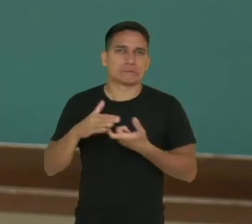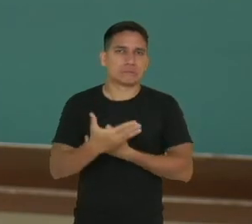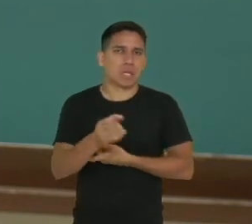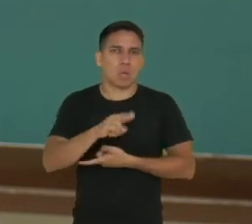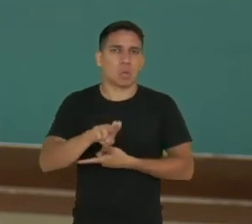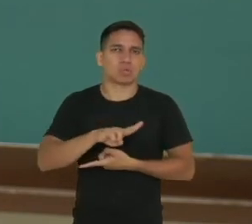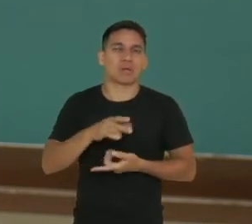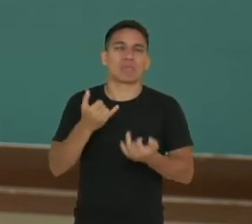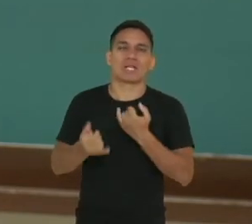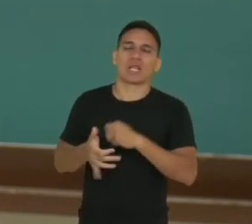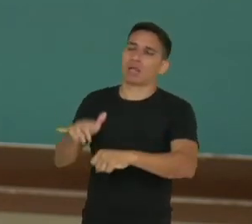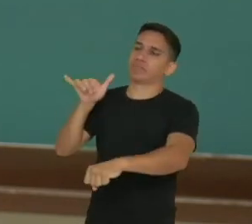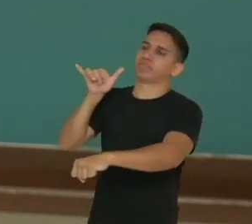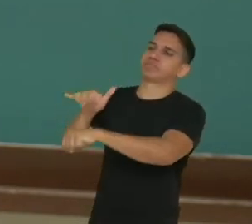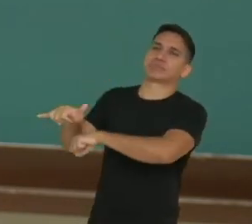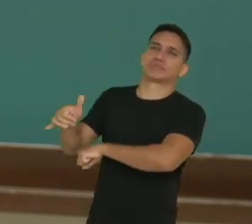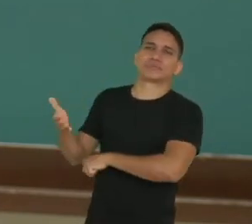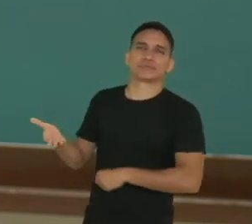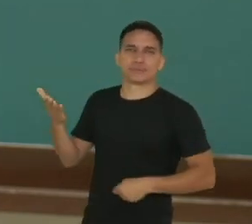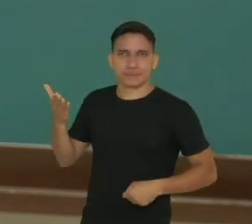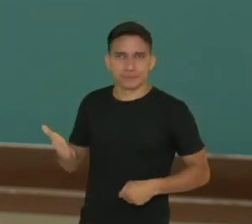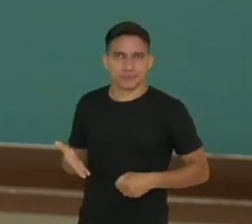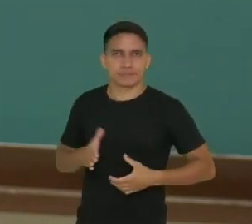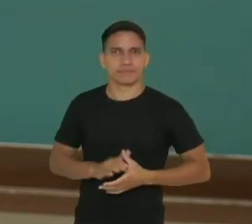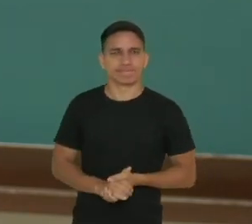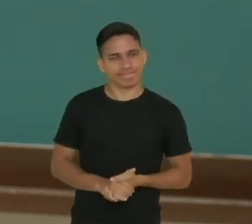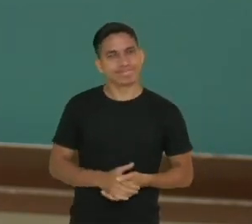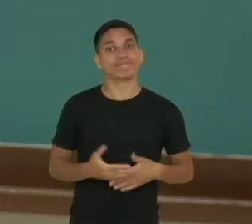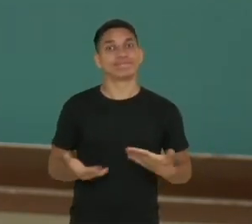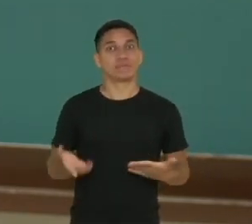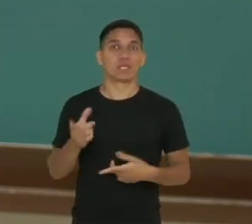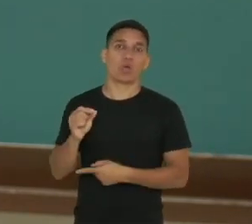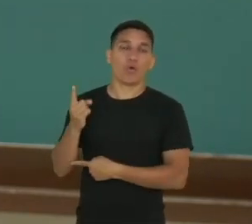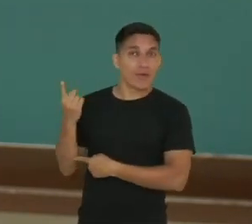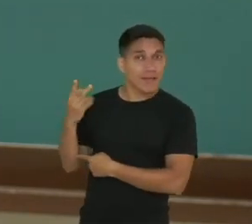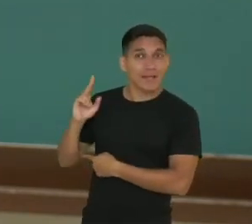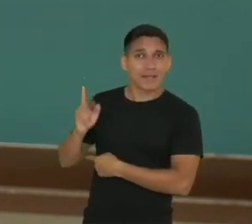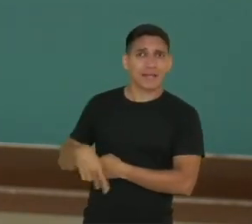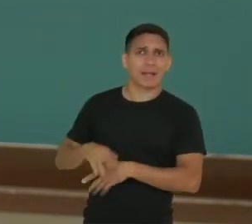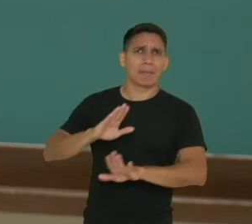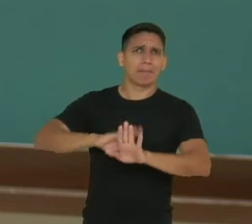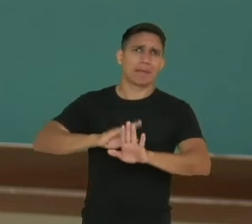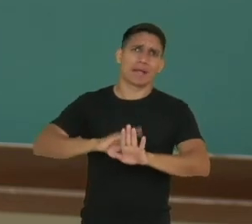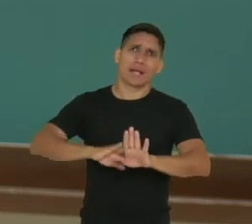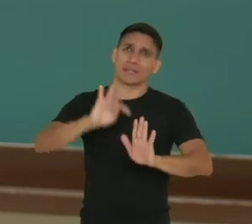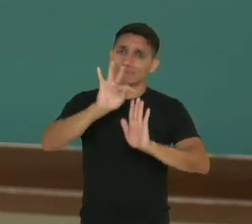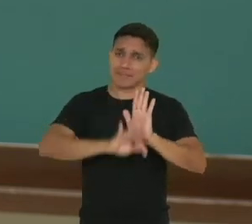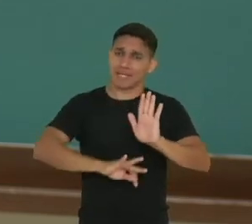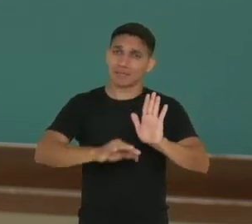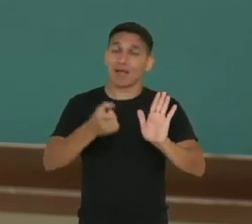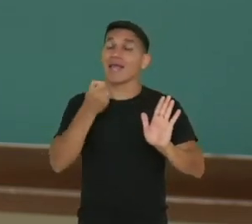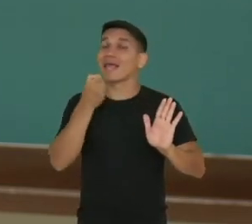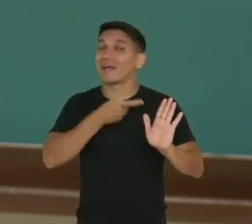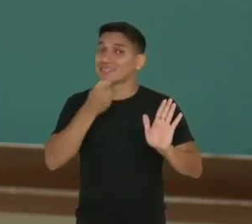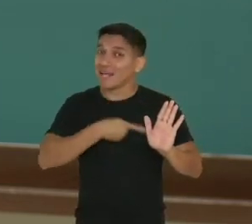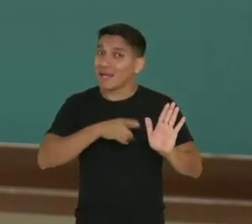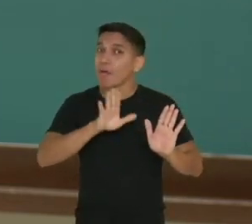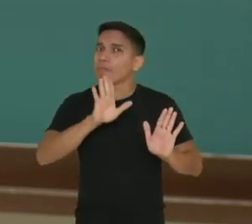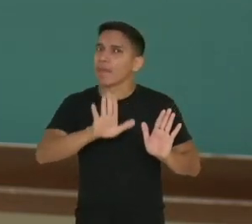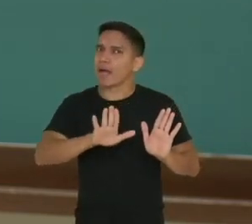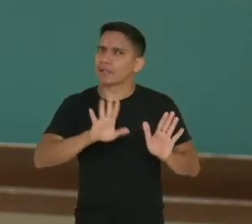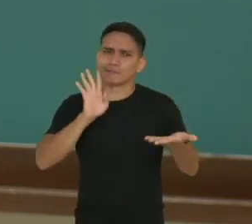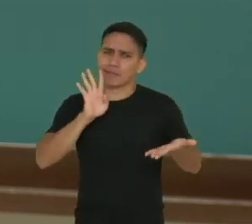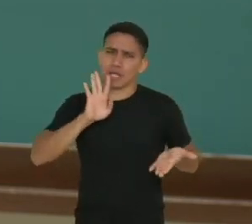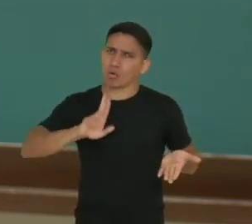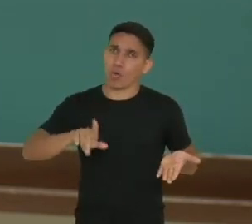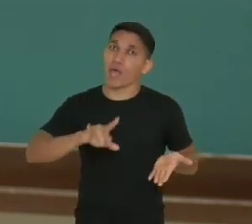um golpe ali, tá bom? Beleza? Então, isso acaba sendo engraçado, mas não é legal, né, pessoal? É engraçado porque é só